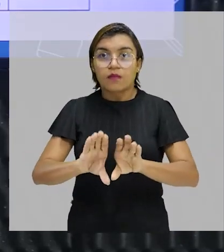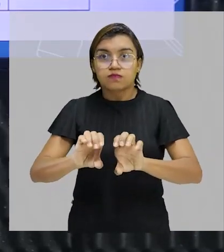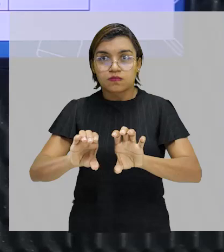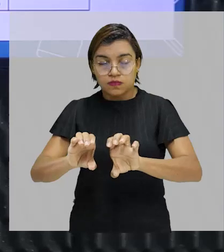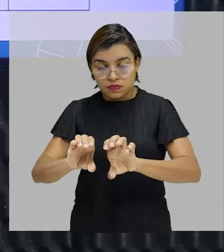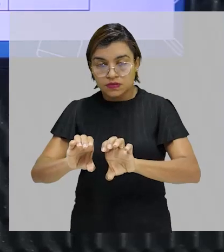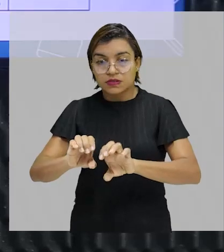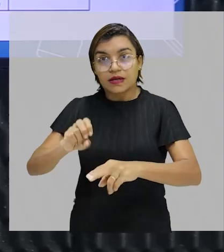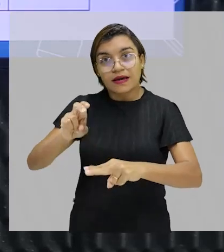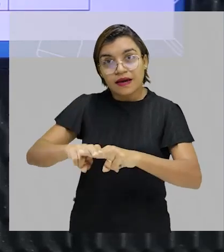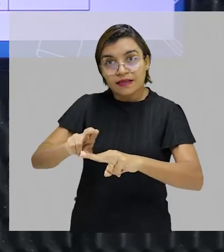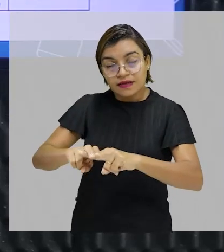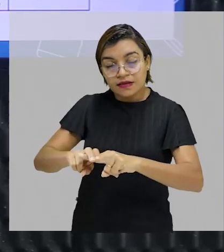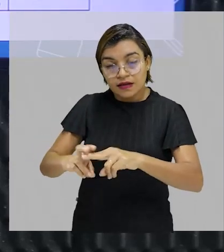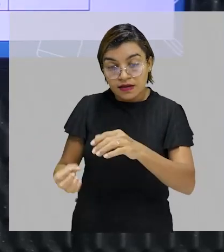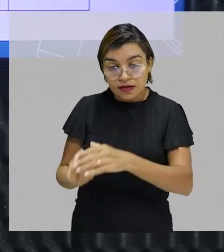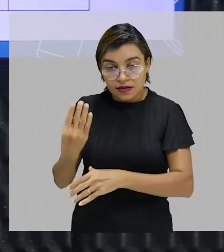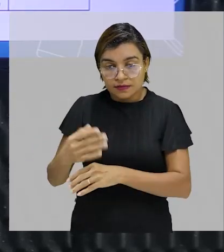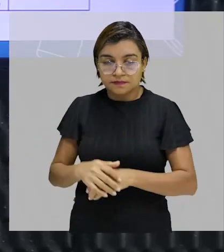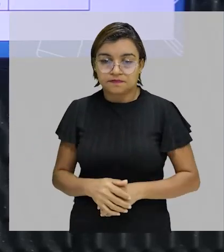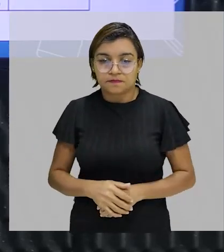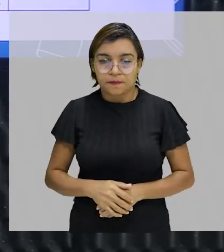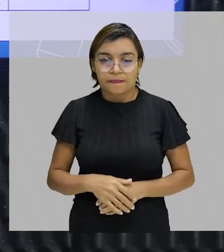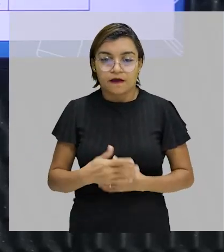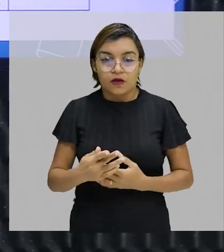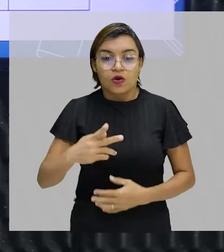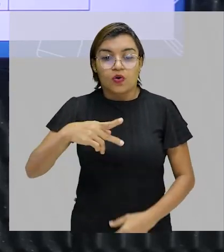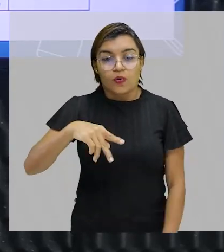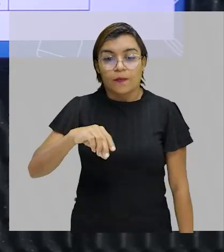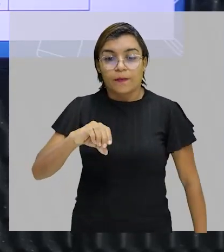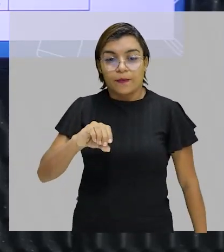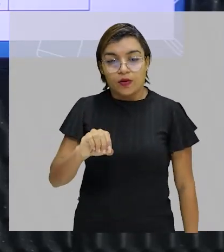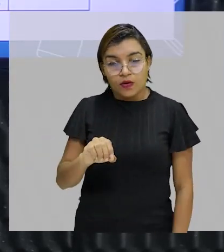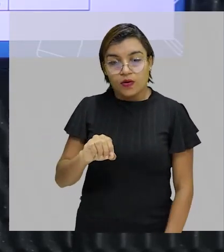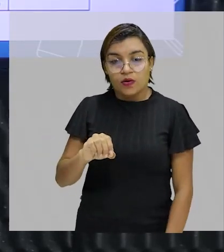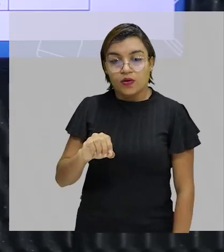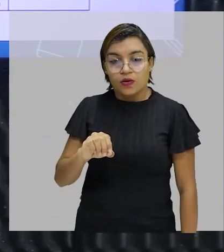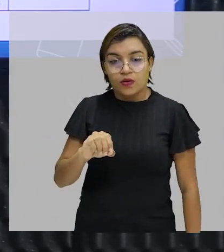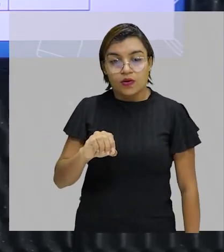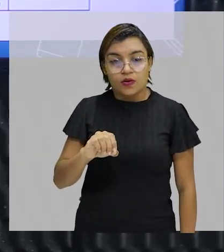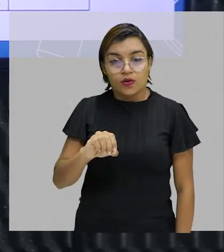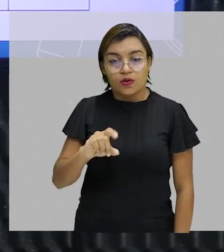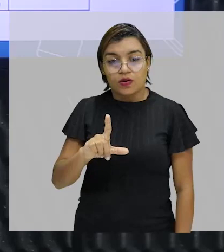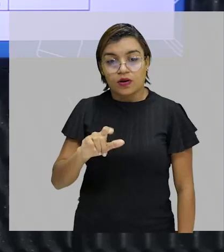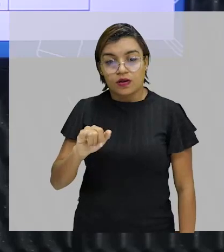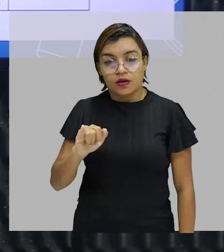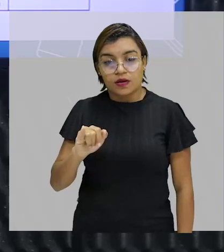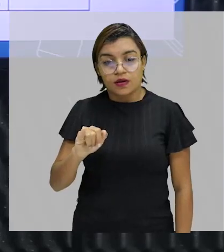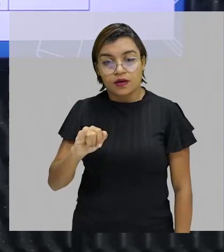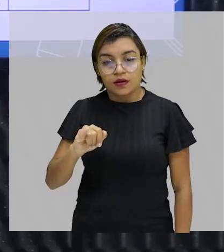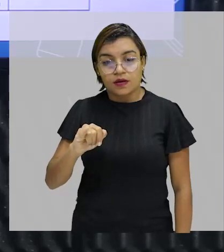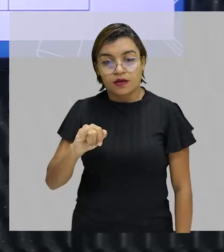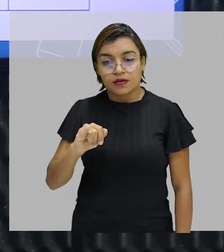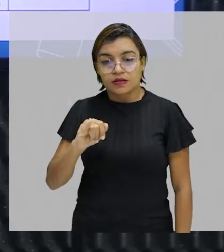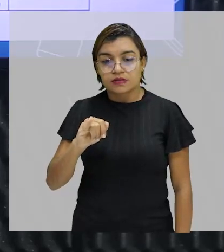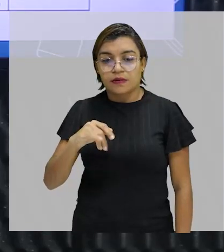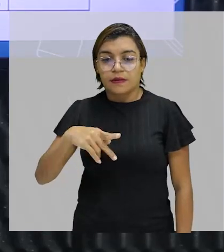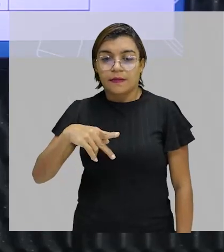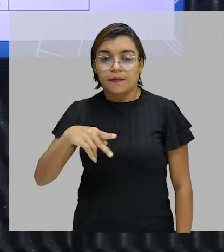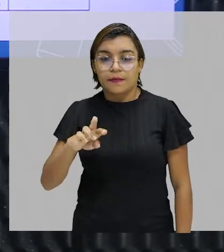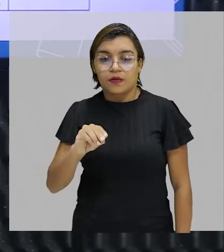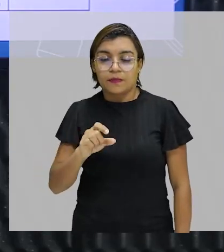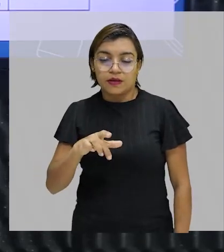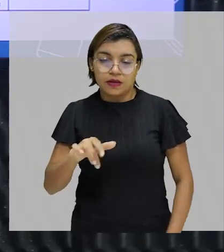é justamente a substância Z, tá? A substância Z, que é utilizada em embalagens descartáveis,